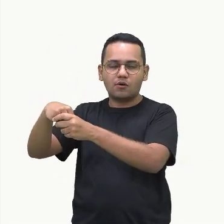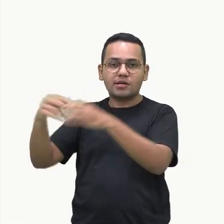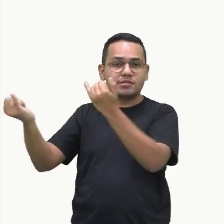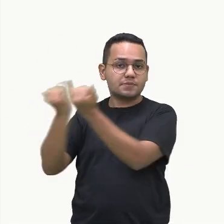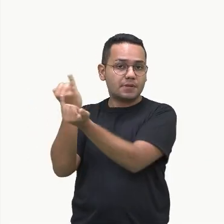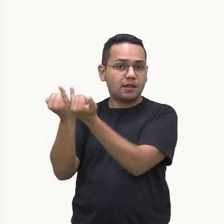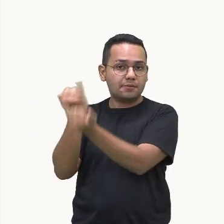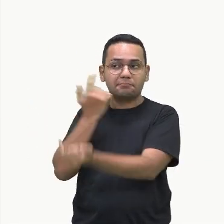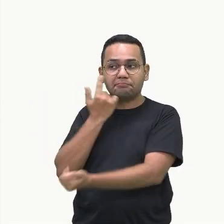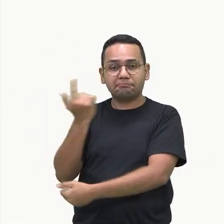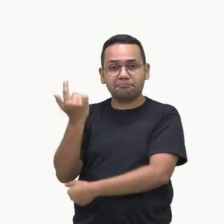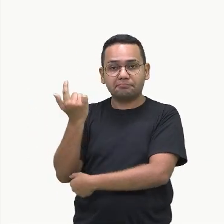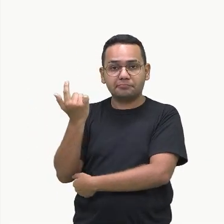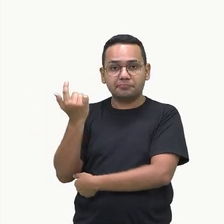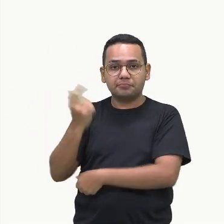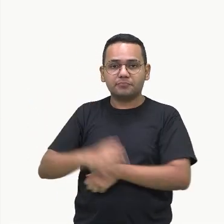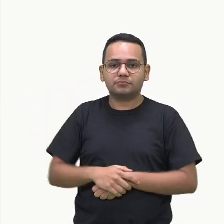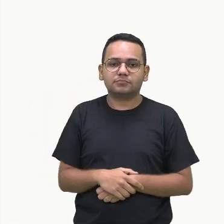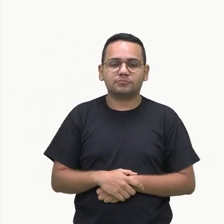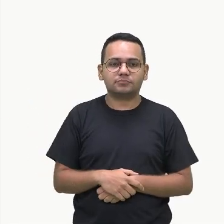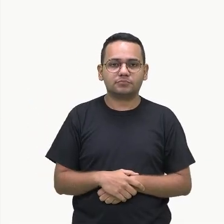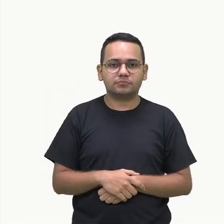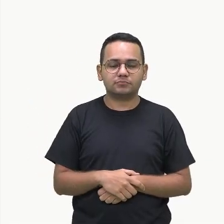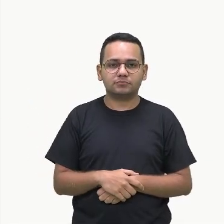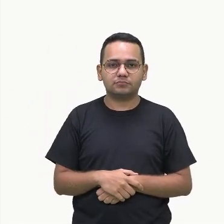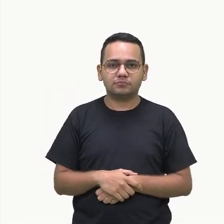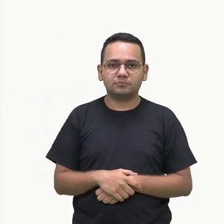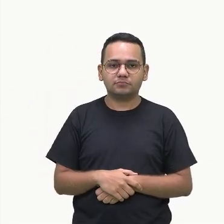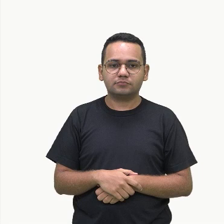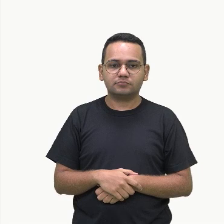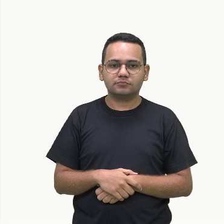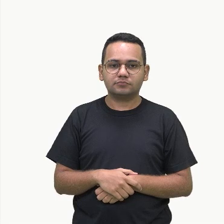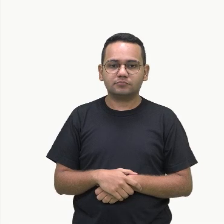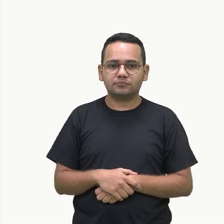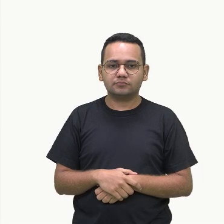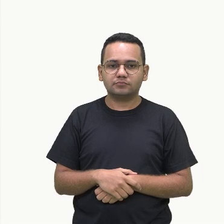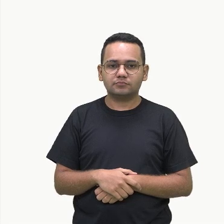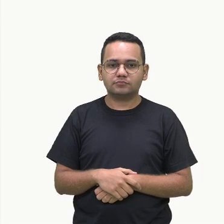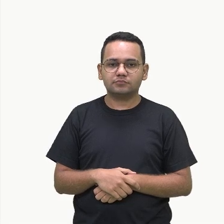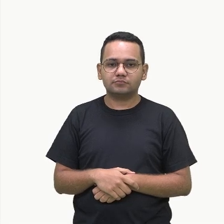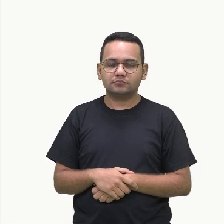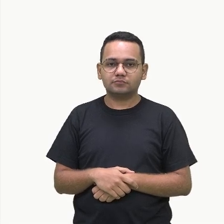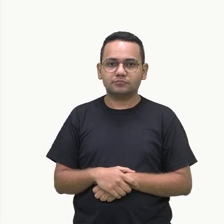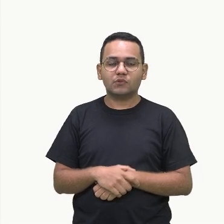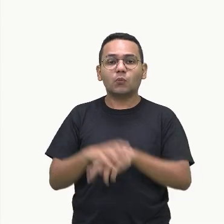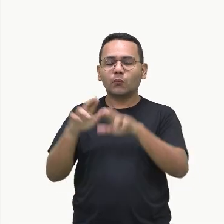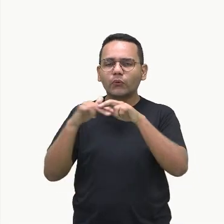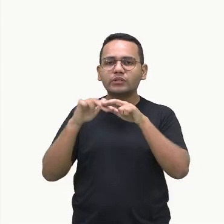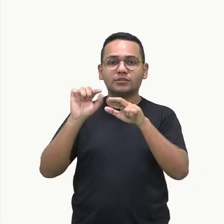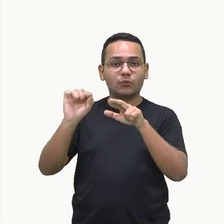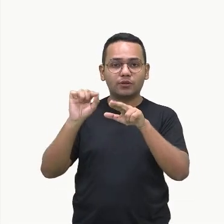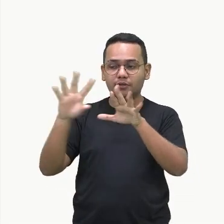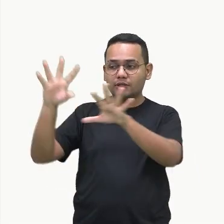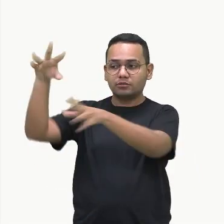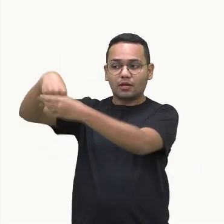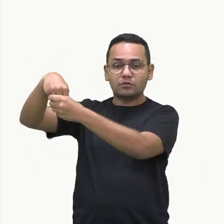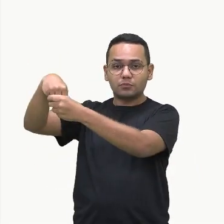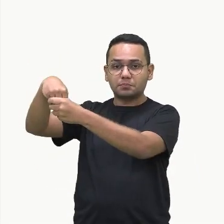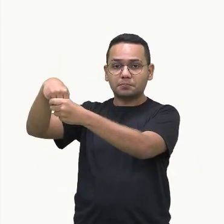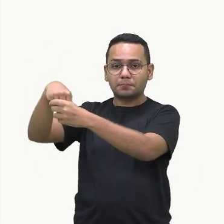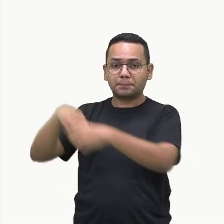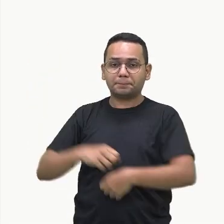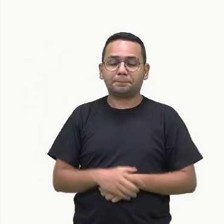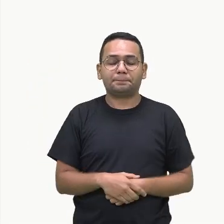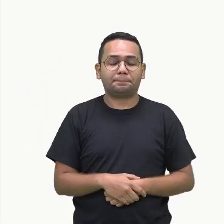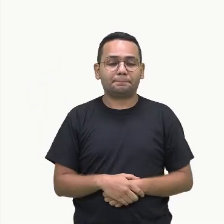região interna. Tudo bem? Por isso que são ângulos alternos internos.